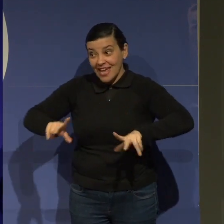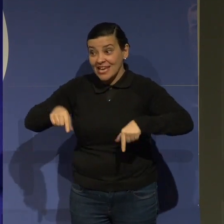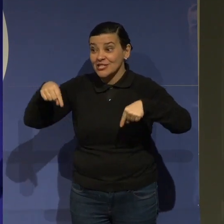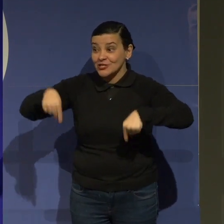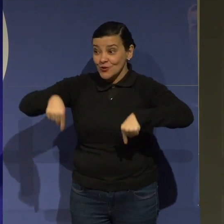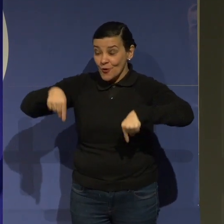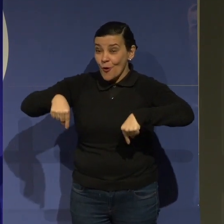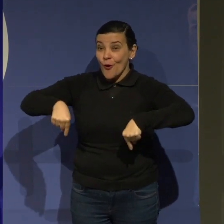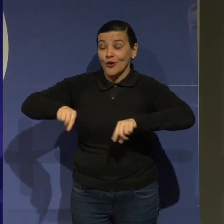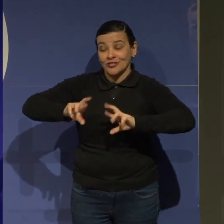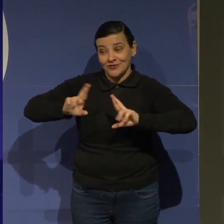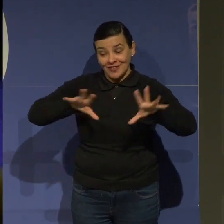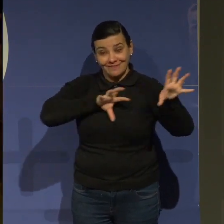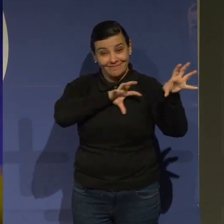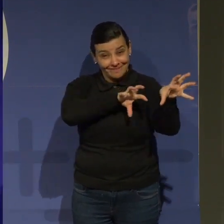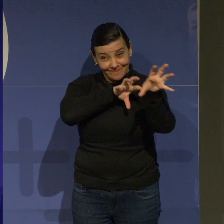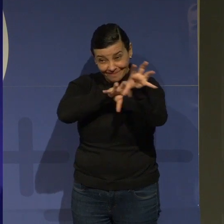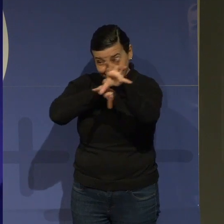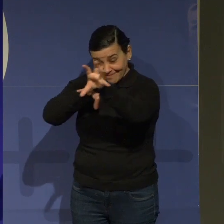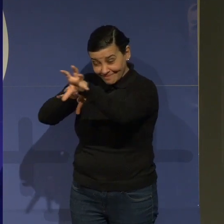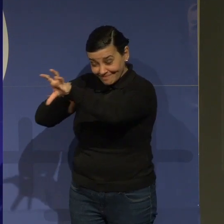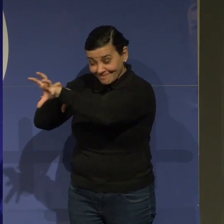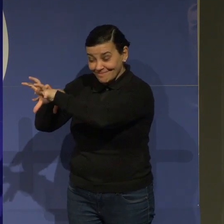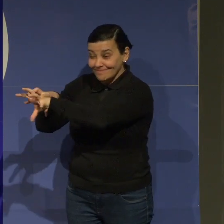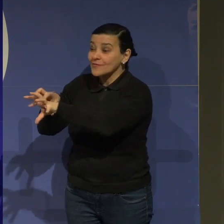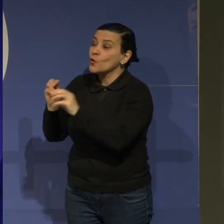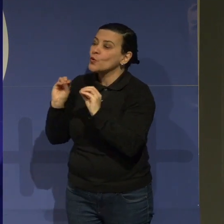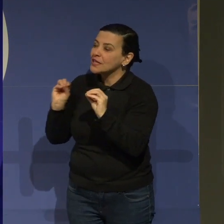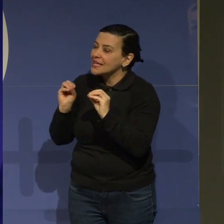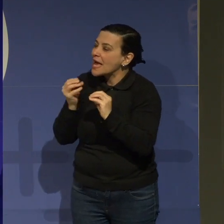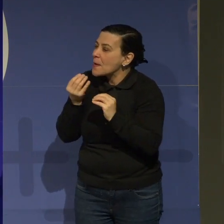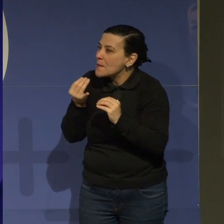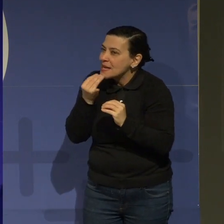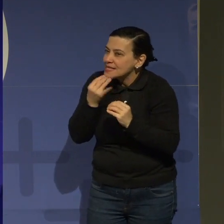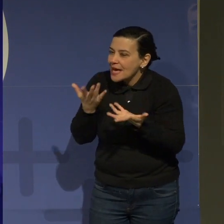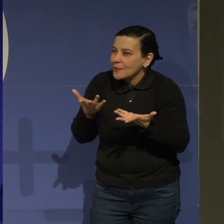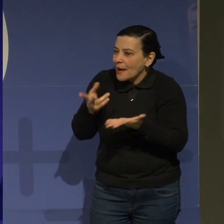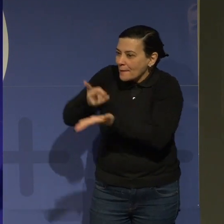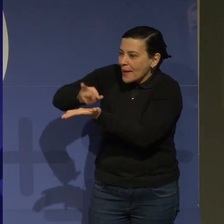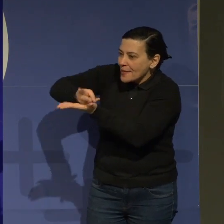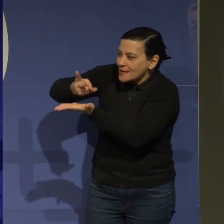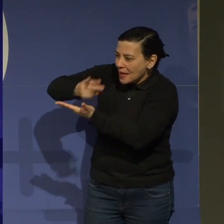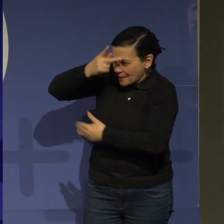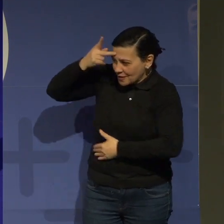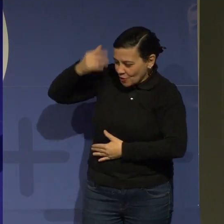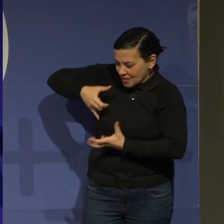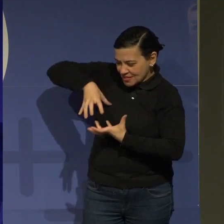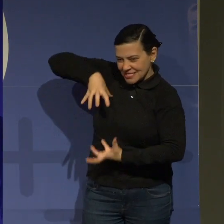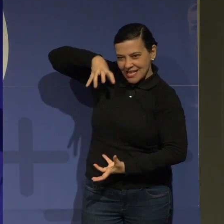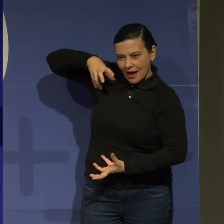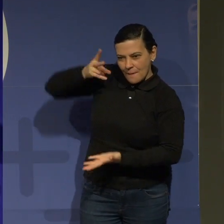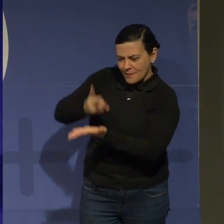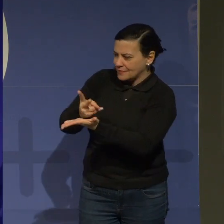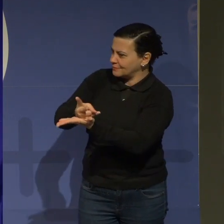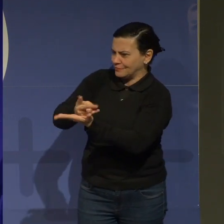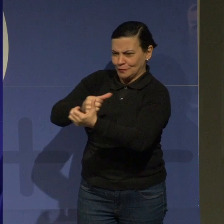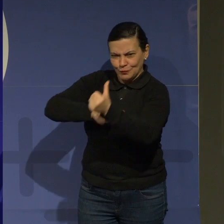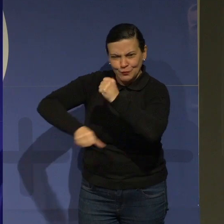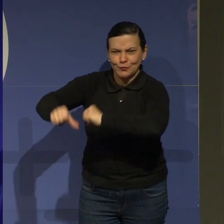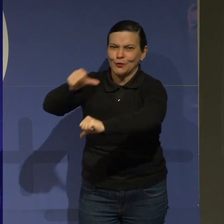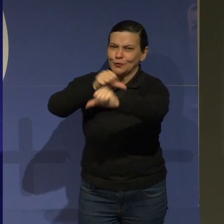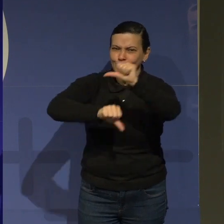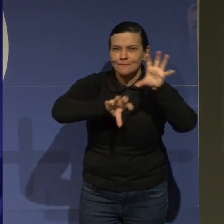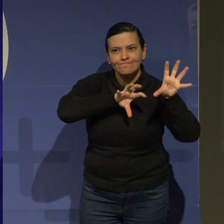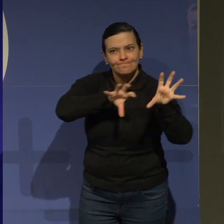de influenciadores, de criadores de conteúdo que estão quebrando o estereótipo da velhice. A voz da